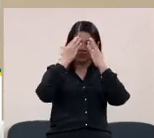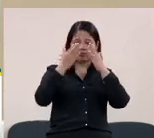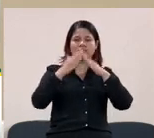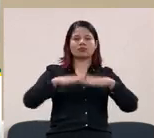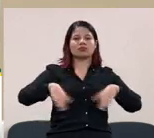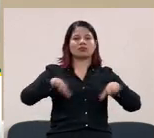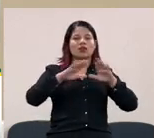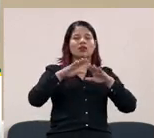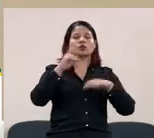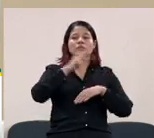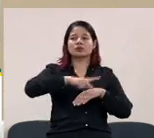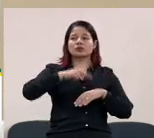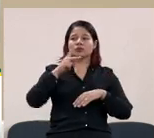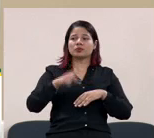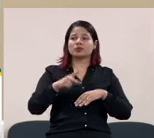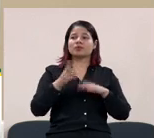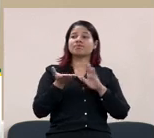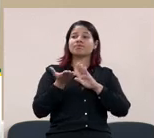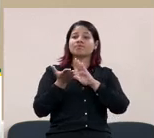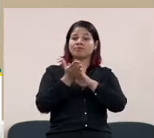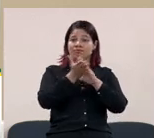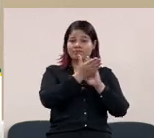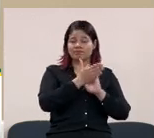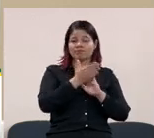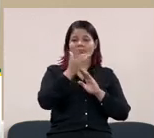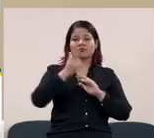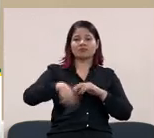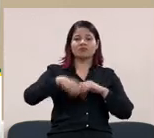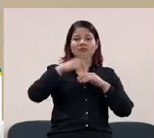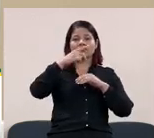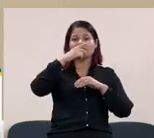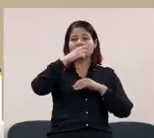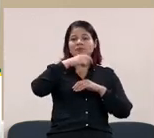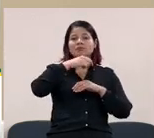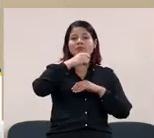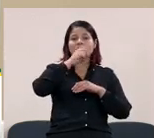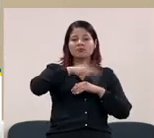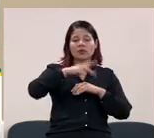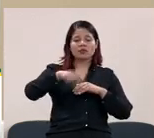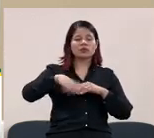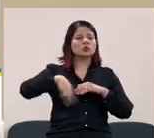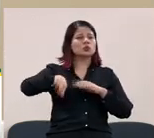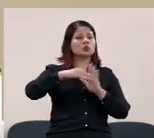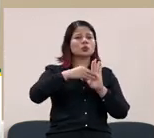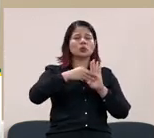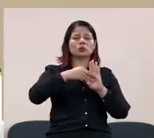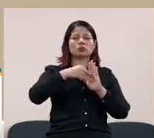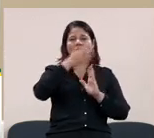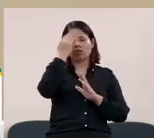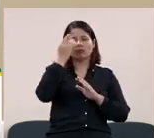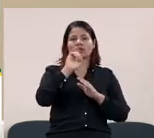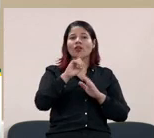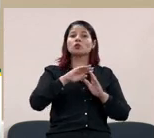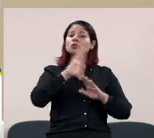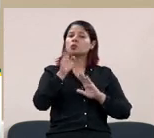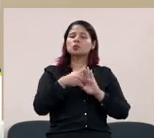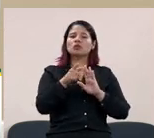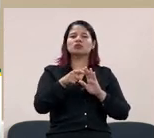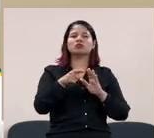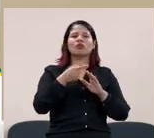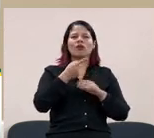os professores, para parabenizar todos os professores do Estado, sem esquecer nenhum. Os professores ribeirinhos,